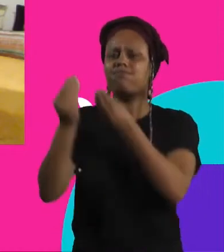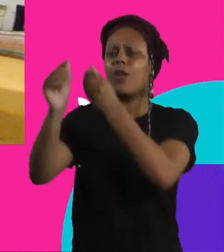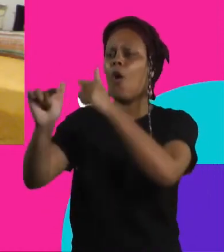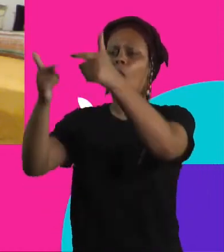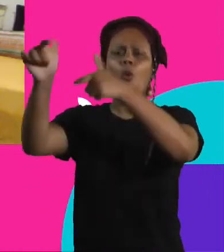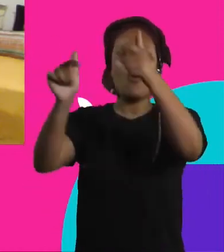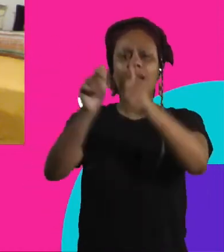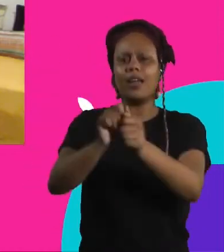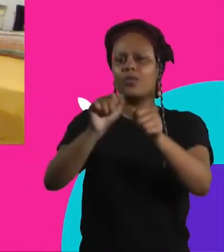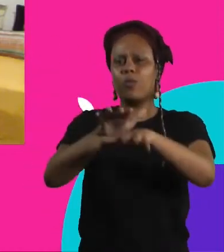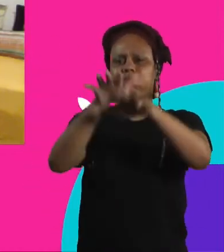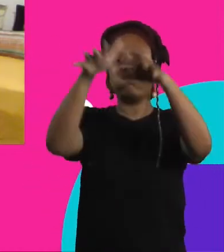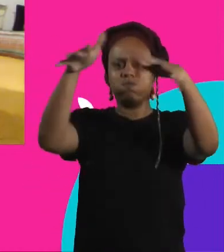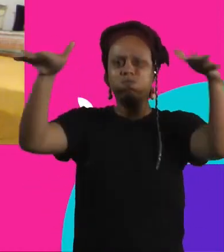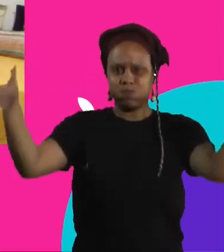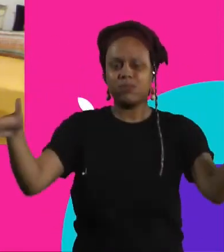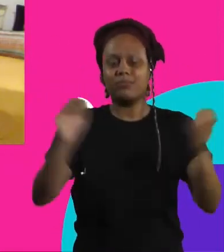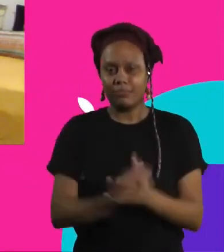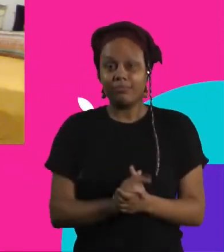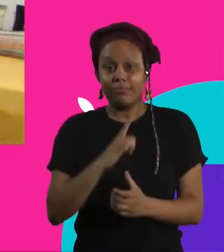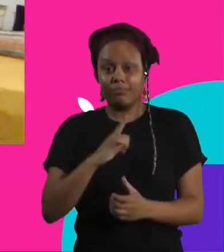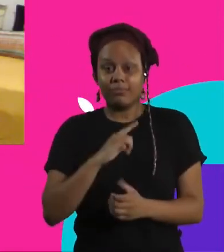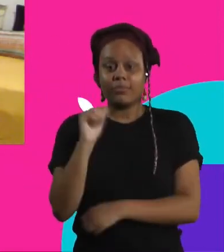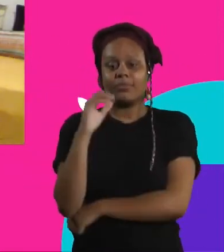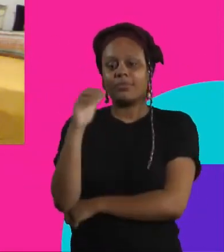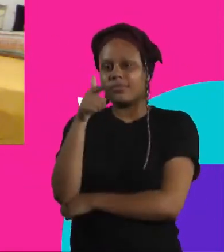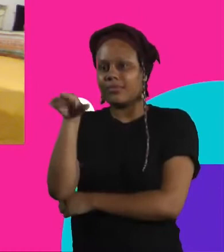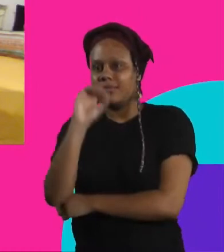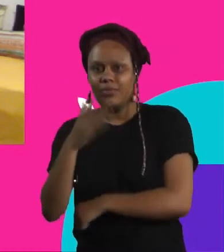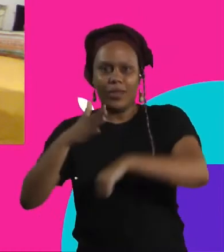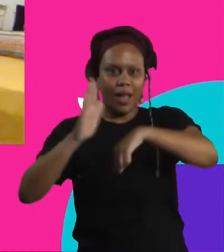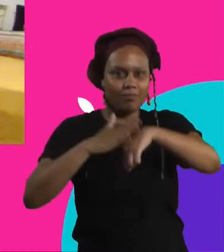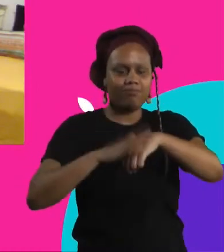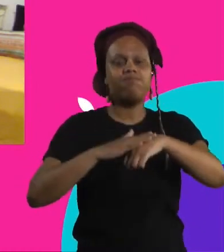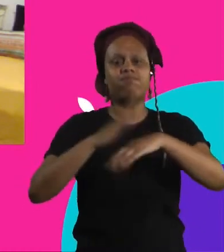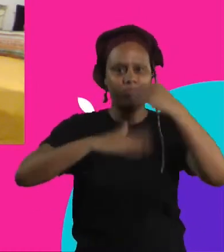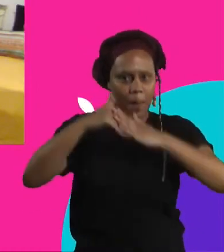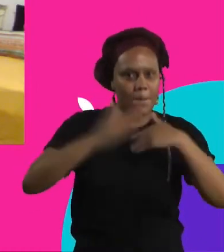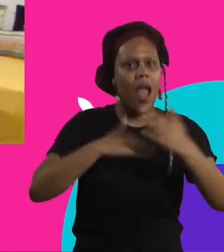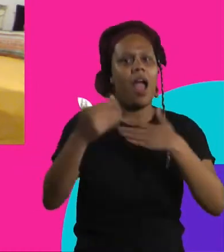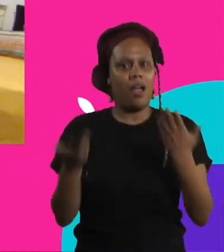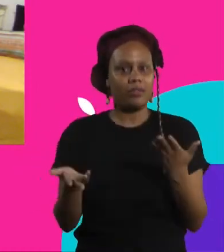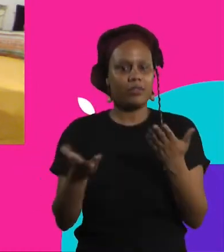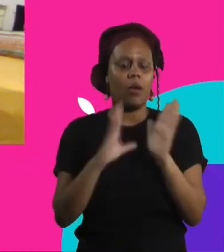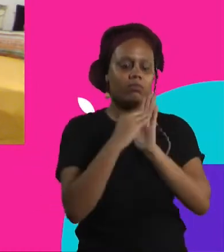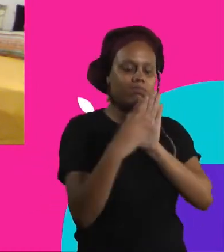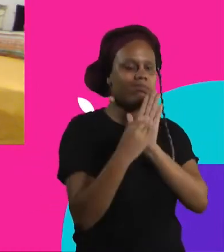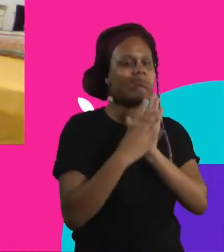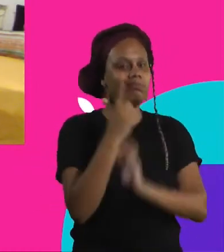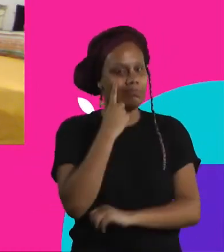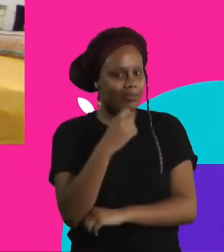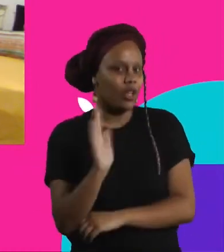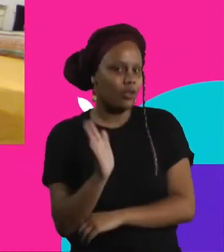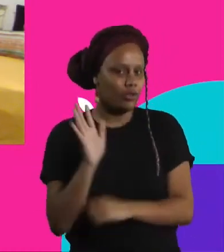aumentando o programa e fazendo novas ações sobre isso. Então, é um case muito interessante, que a gente já mostrou, mas